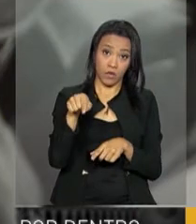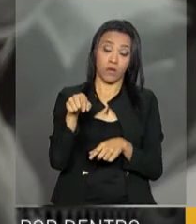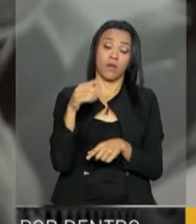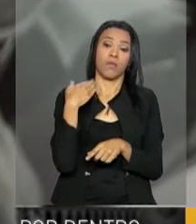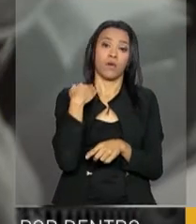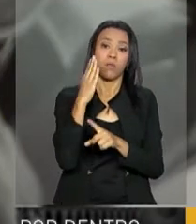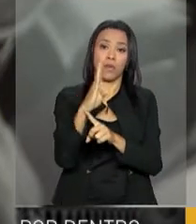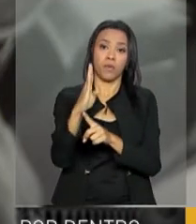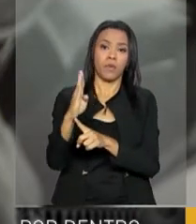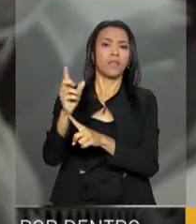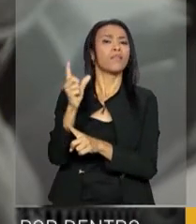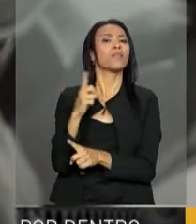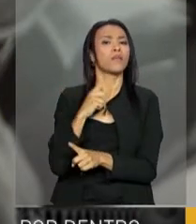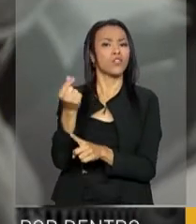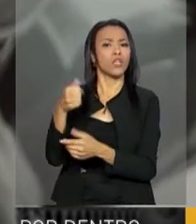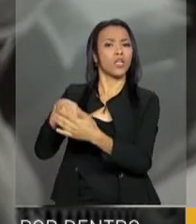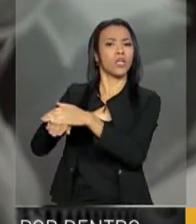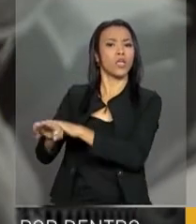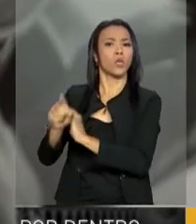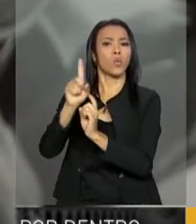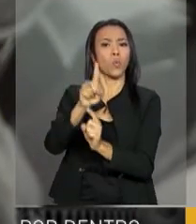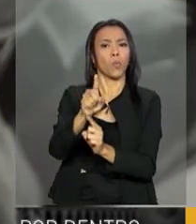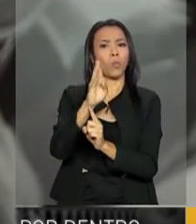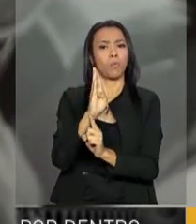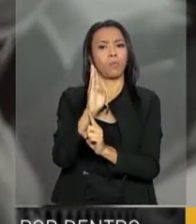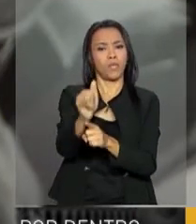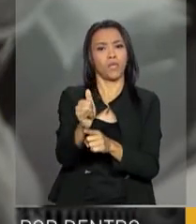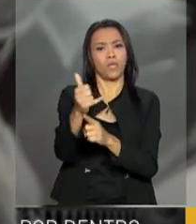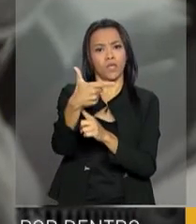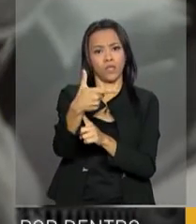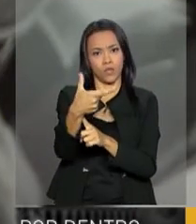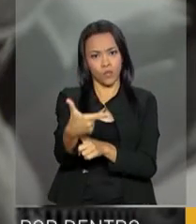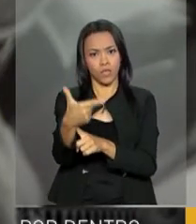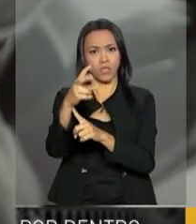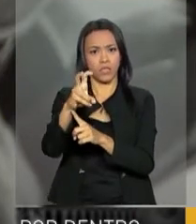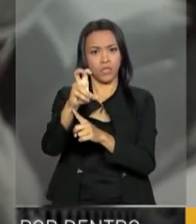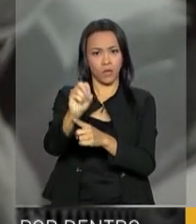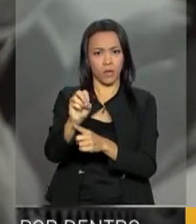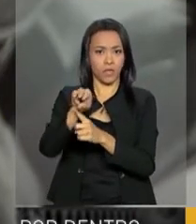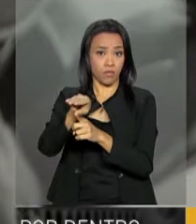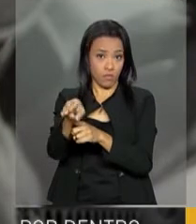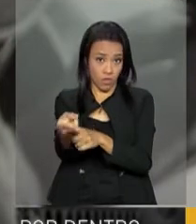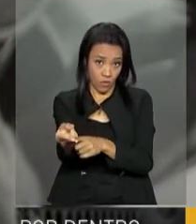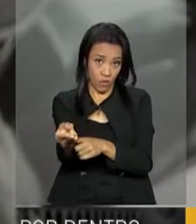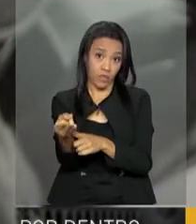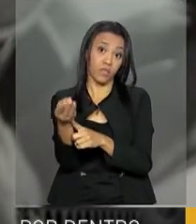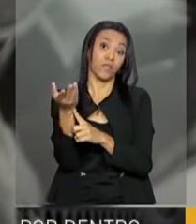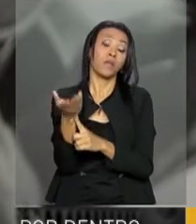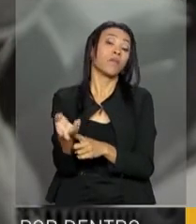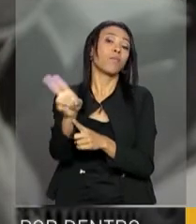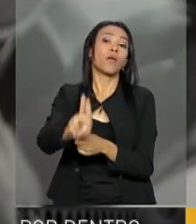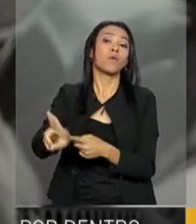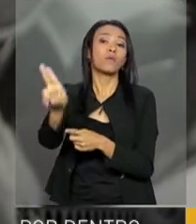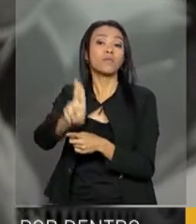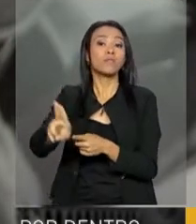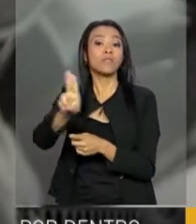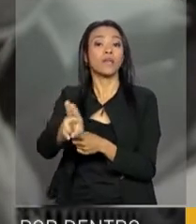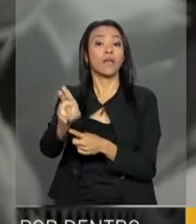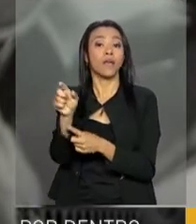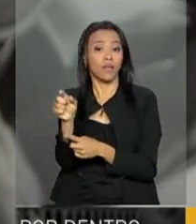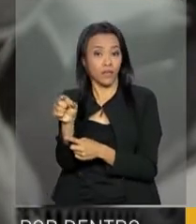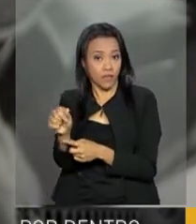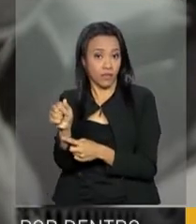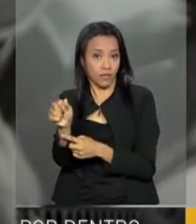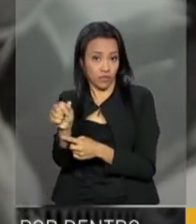reservou uma verba de 1 bilhão 250 milhões para um programa de crédito